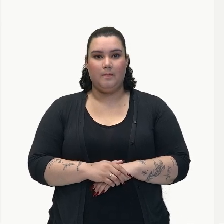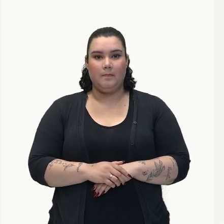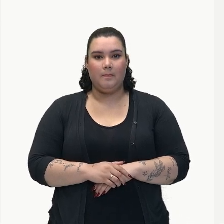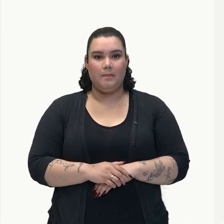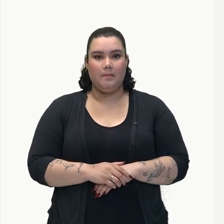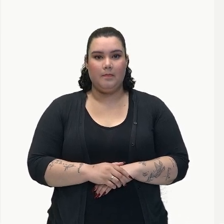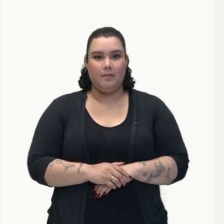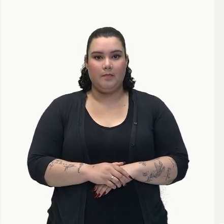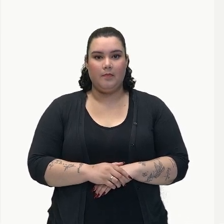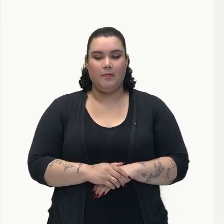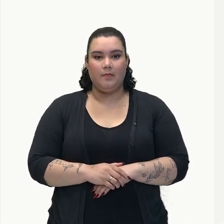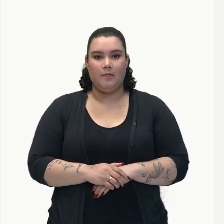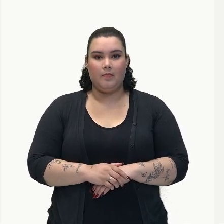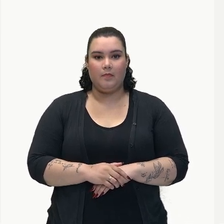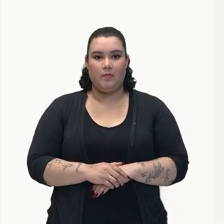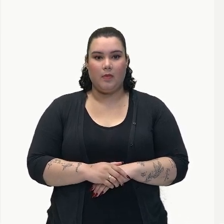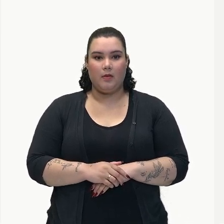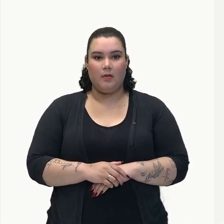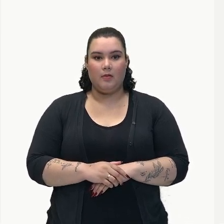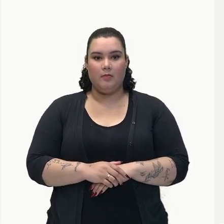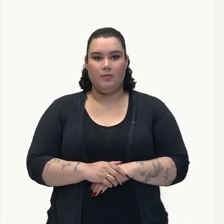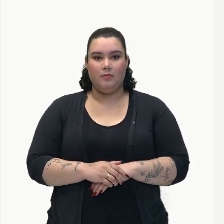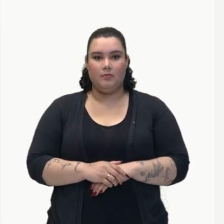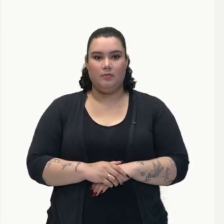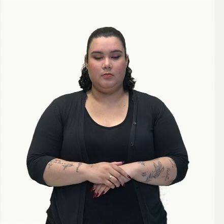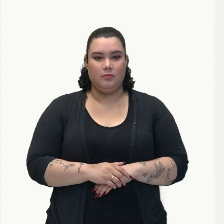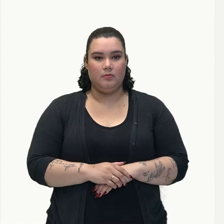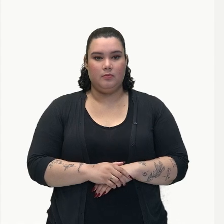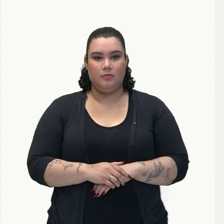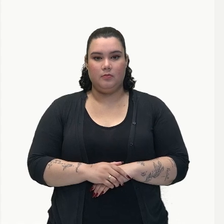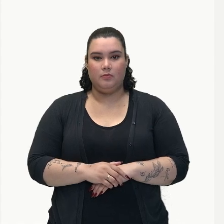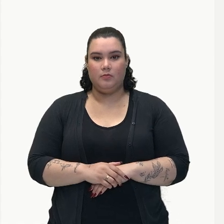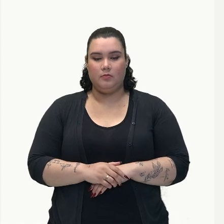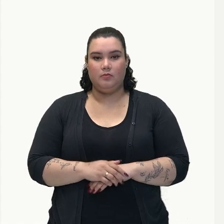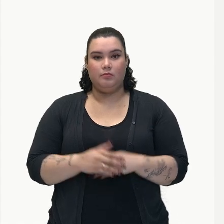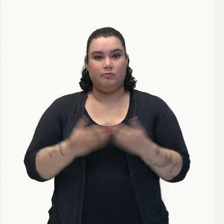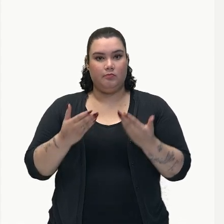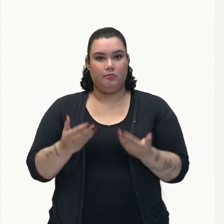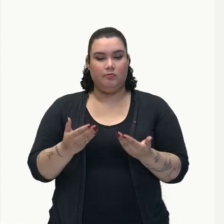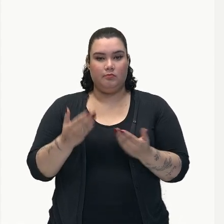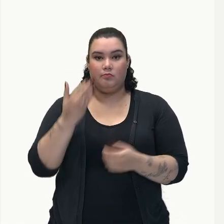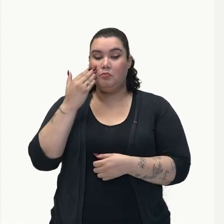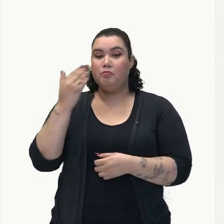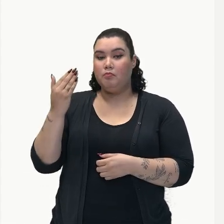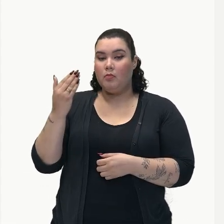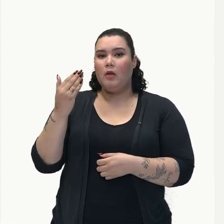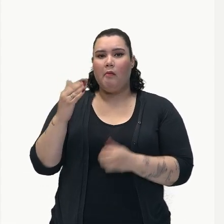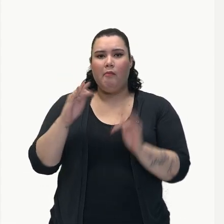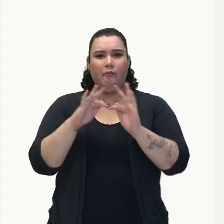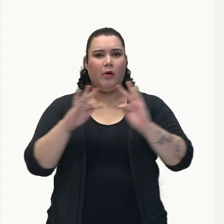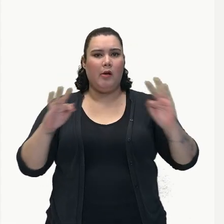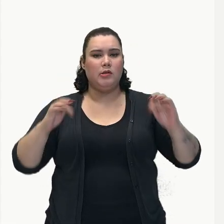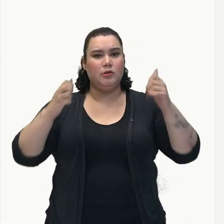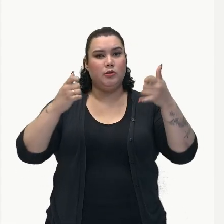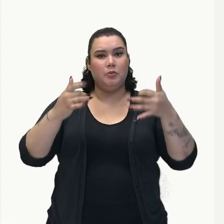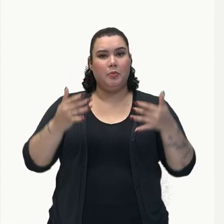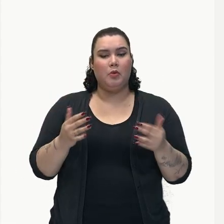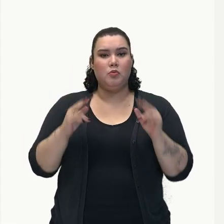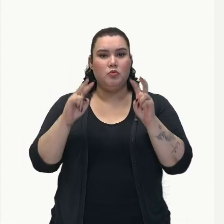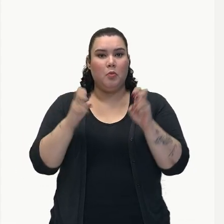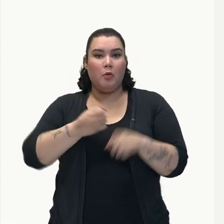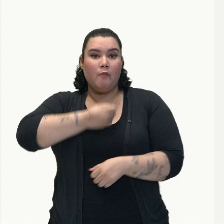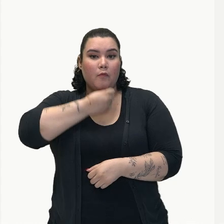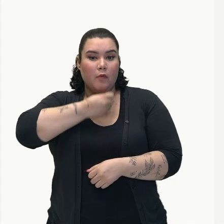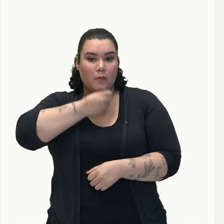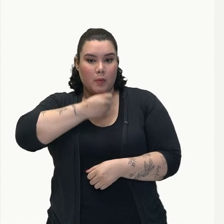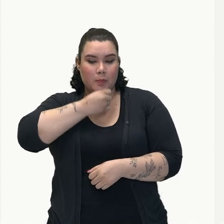cuentos infantiles. Verdadeiramente, isso é algo que uma avó faz, né? Observem bem